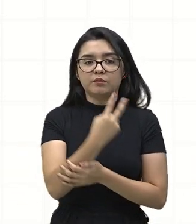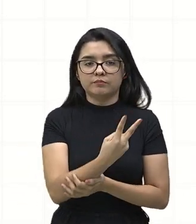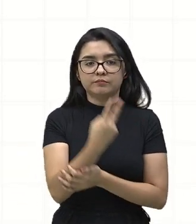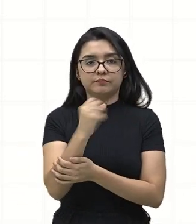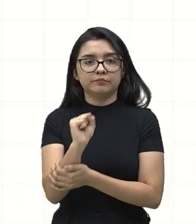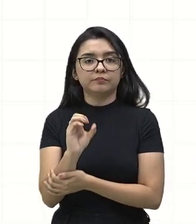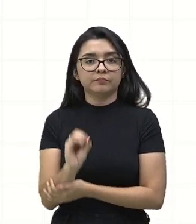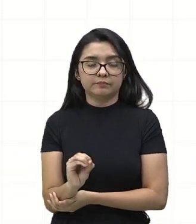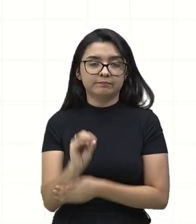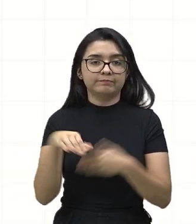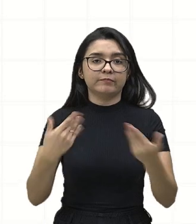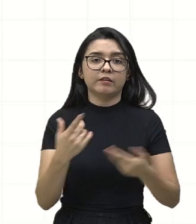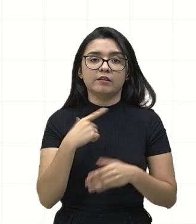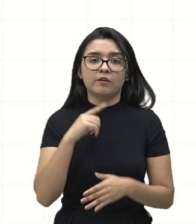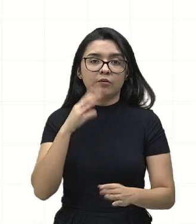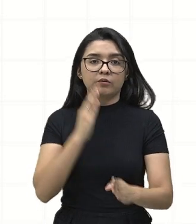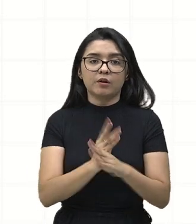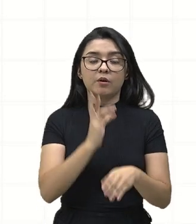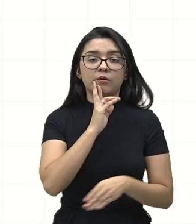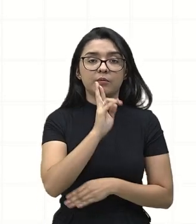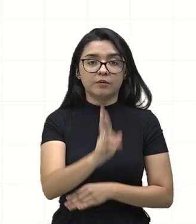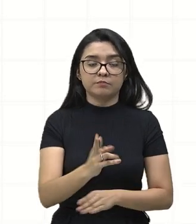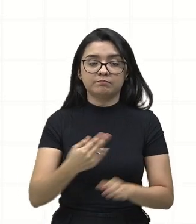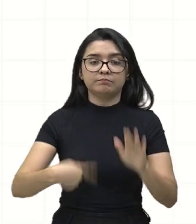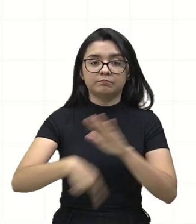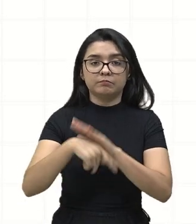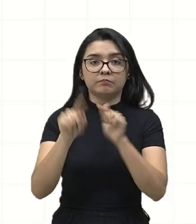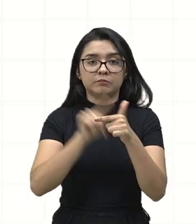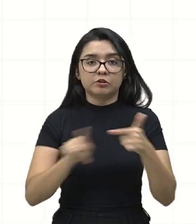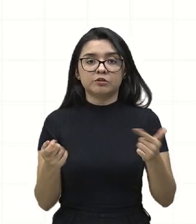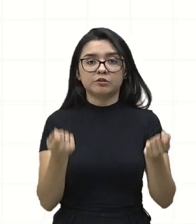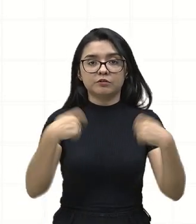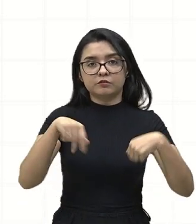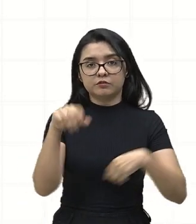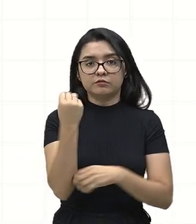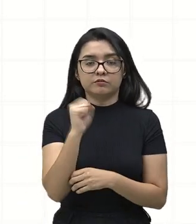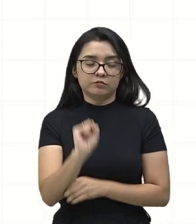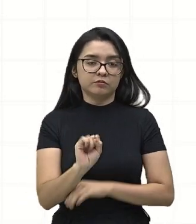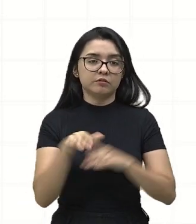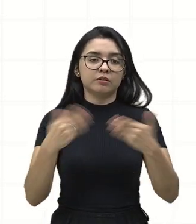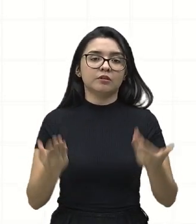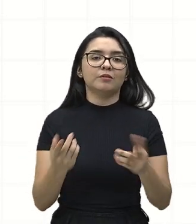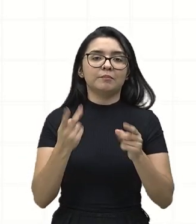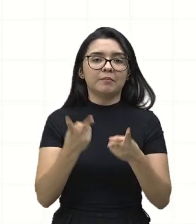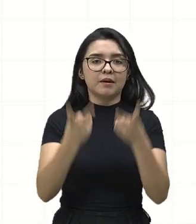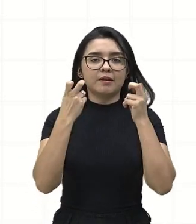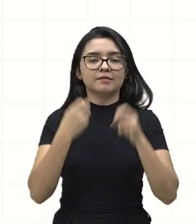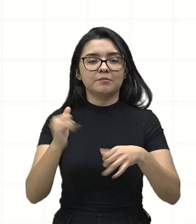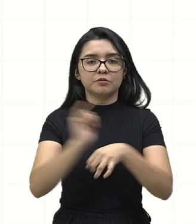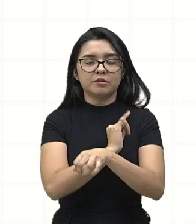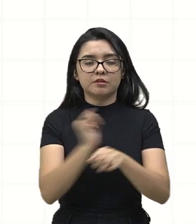44.280 e não ter um resultado divisível. Então, vejam aí para que servem os nossos